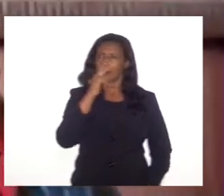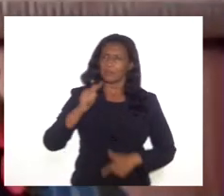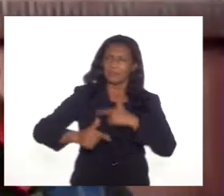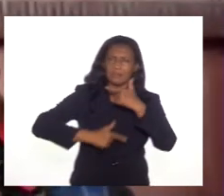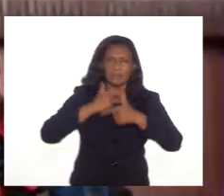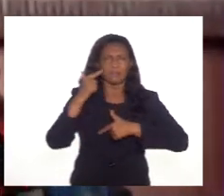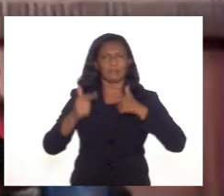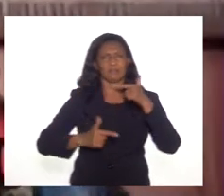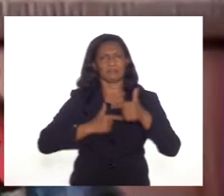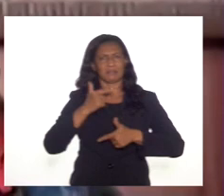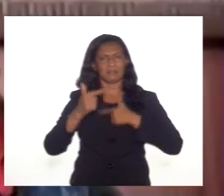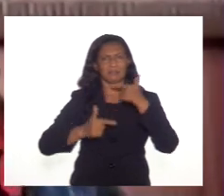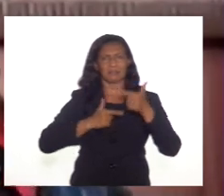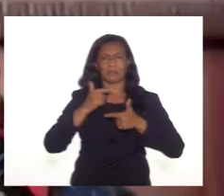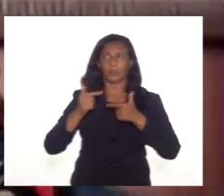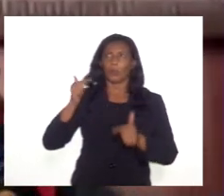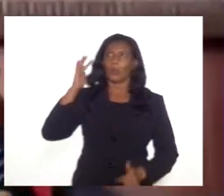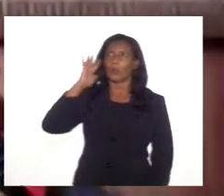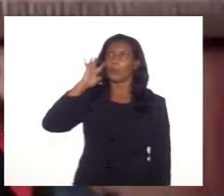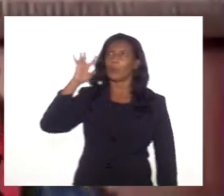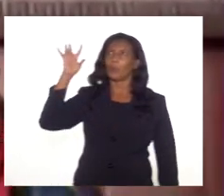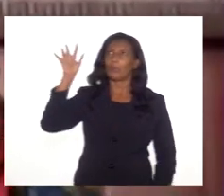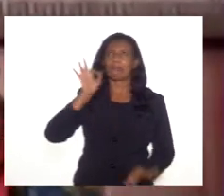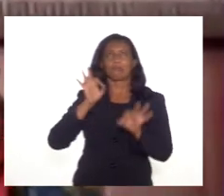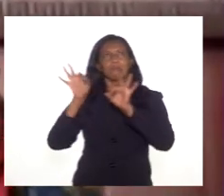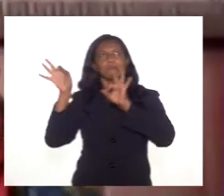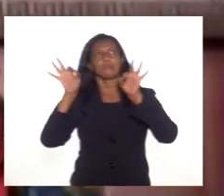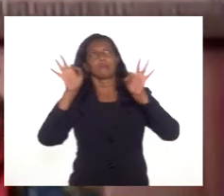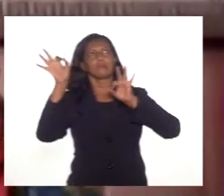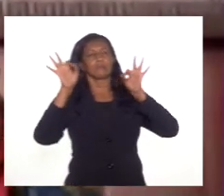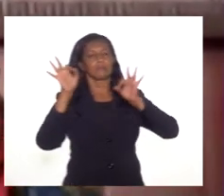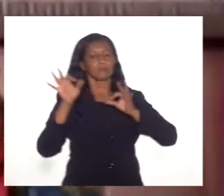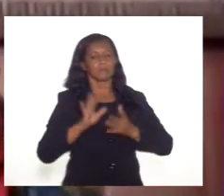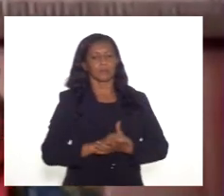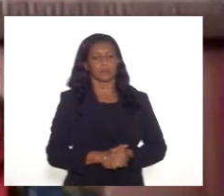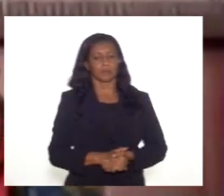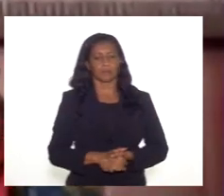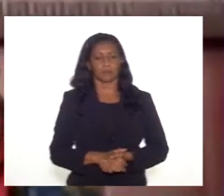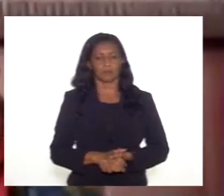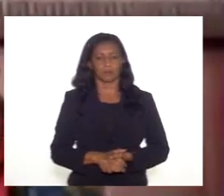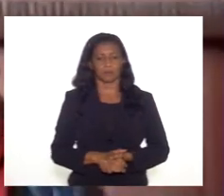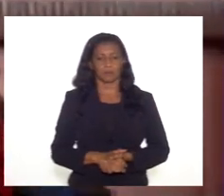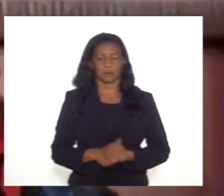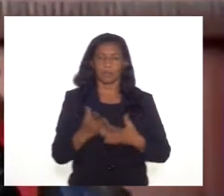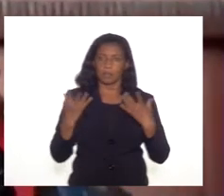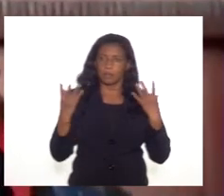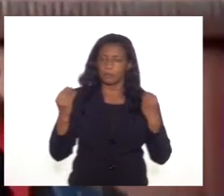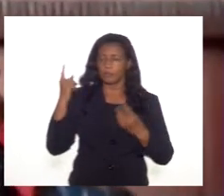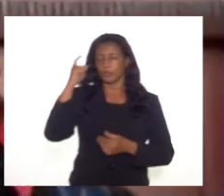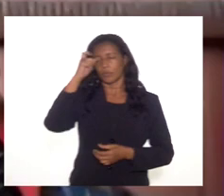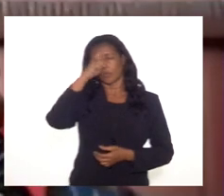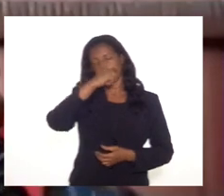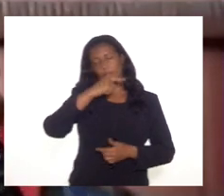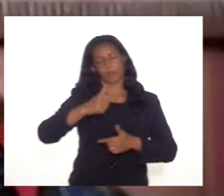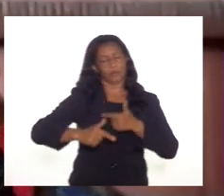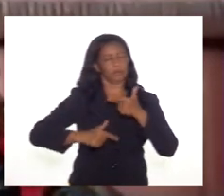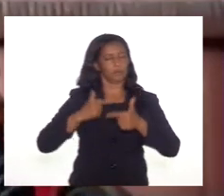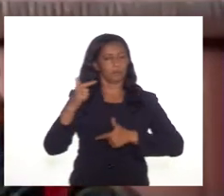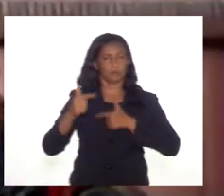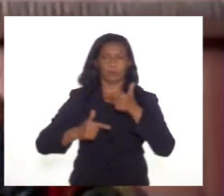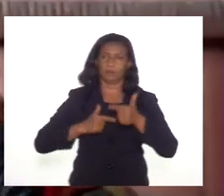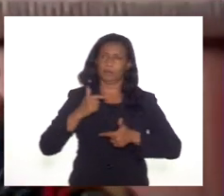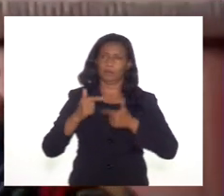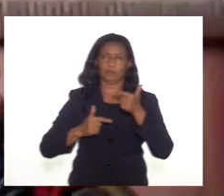com elucubrações, com elaborações. É muito difícil trabalhar só com